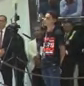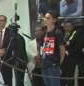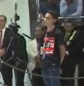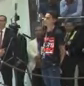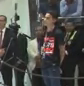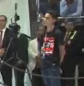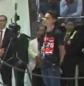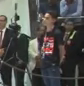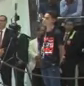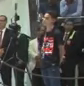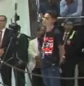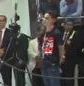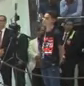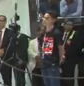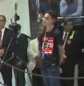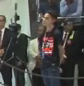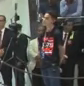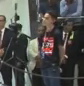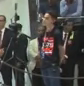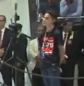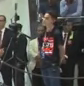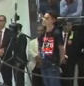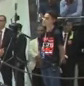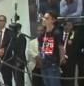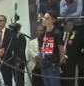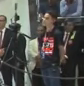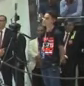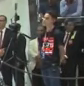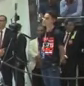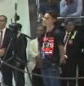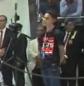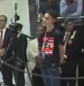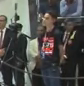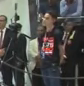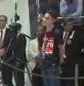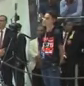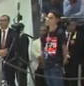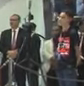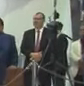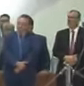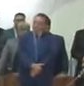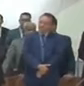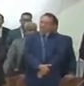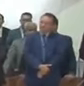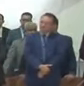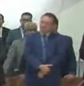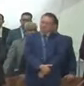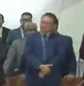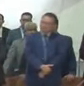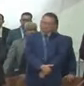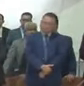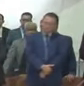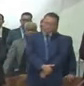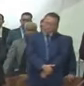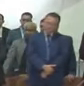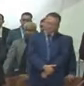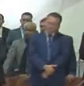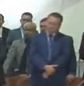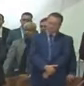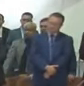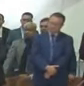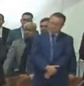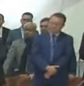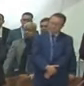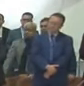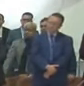derem o próximo passo, haverá uma desgraça fatal e derramamento de sangue.